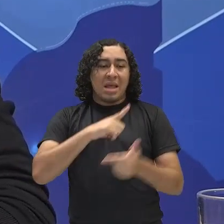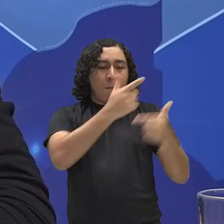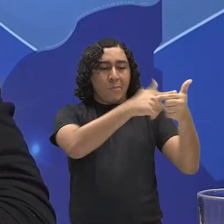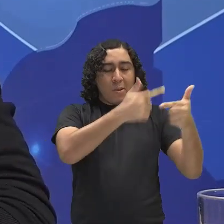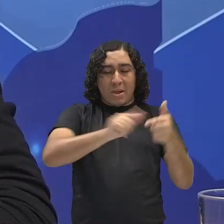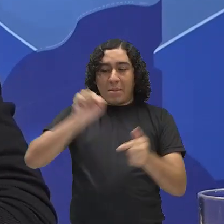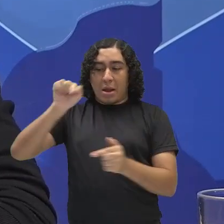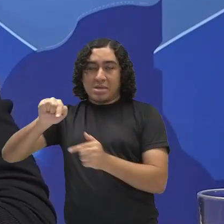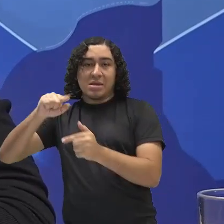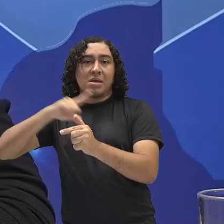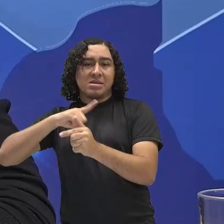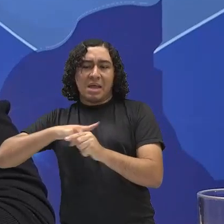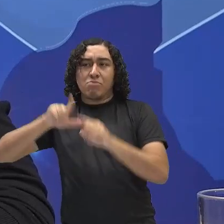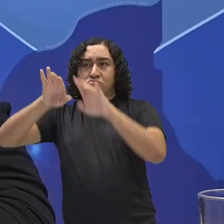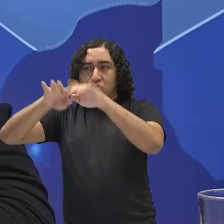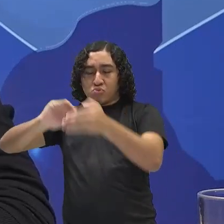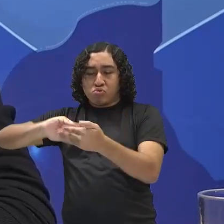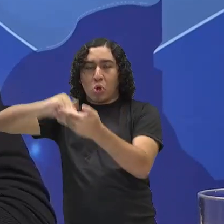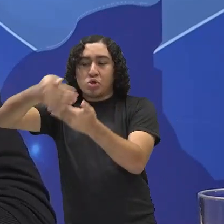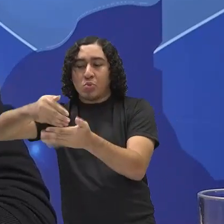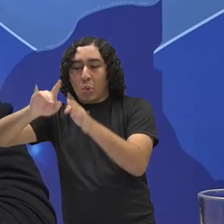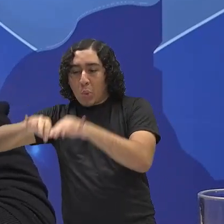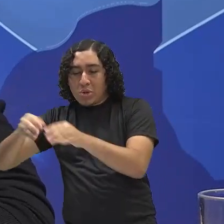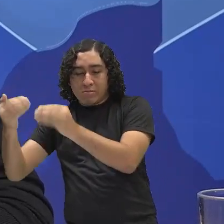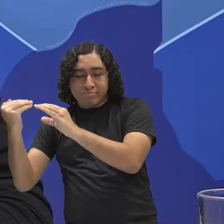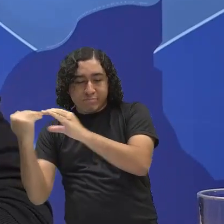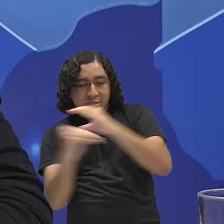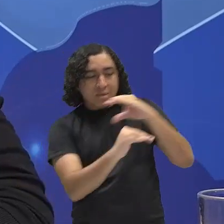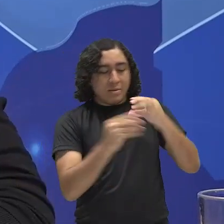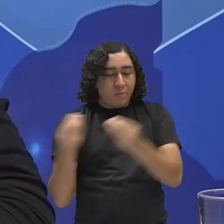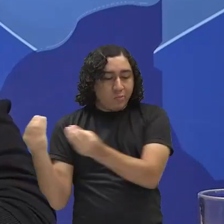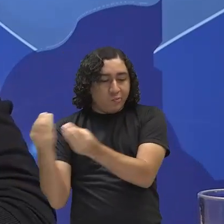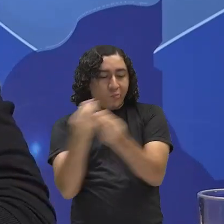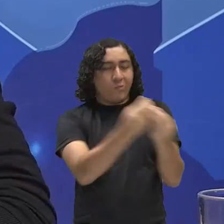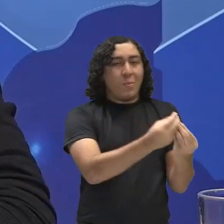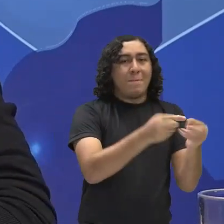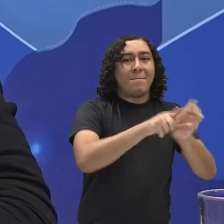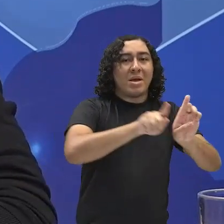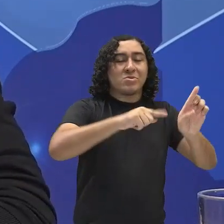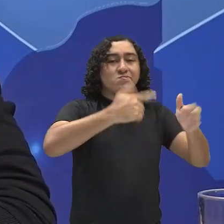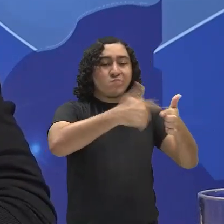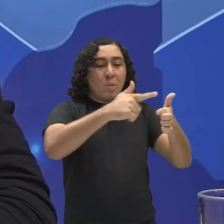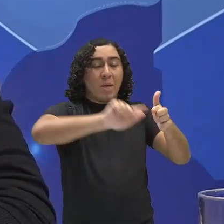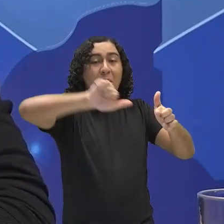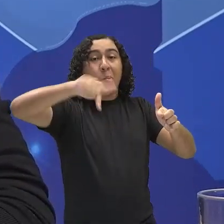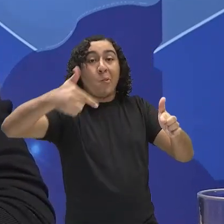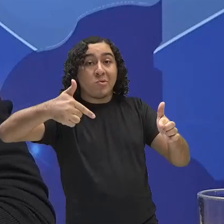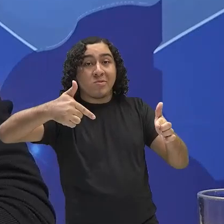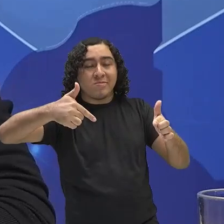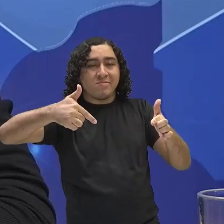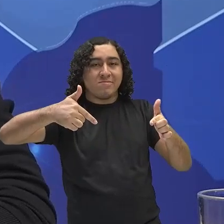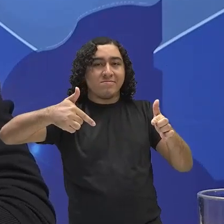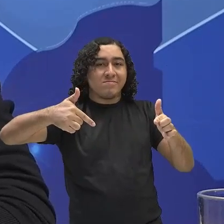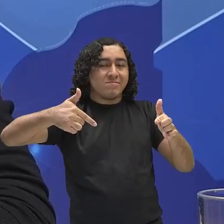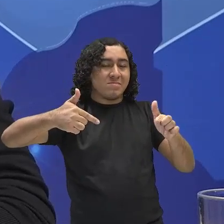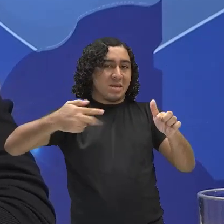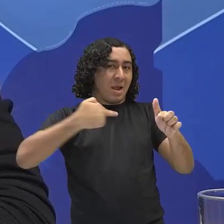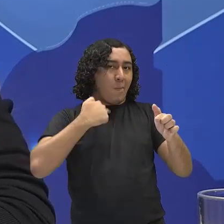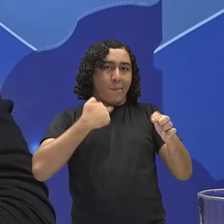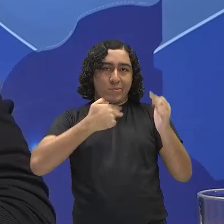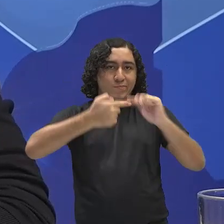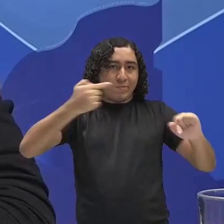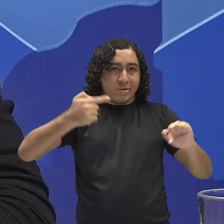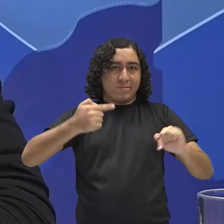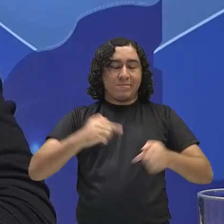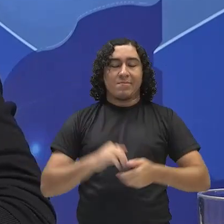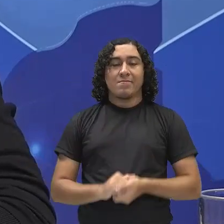notebook e chegando lá, o problema não era esse, o problema estava em outro equipamento, sabe? É essa situação que não pode ocorrer. Então, por isso que a gente